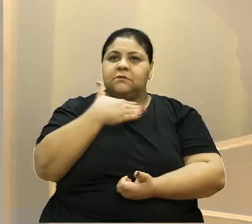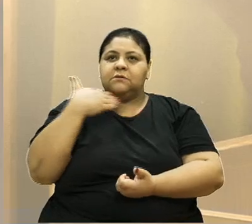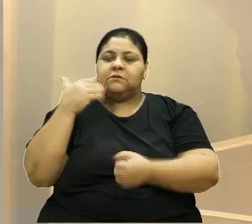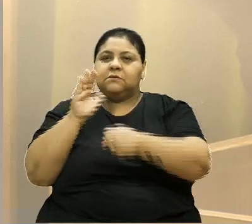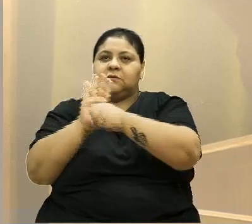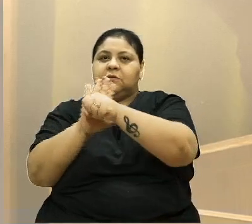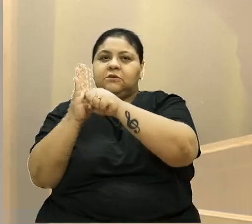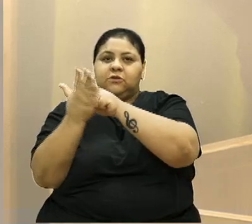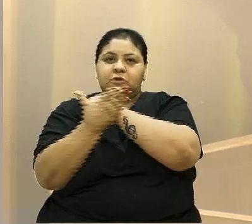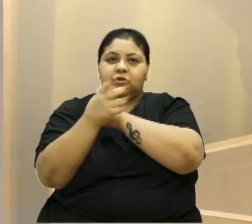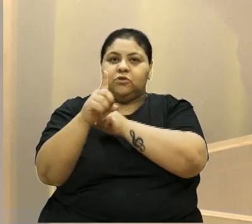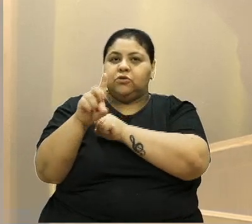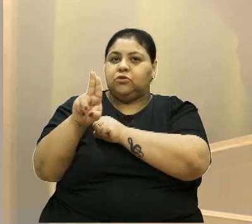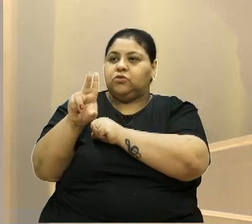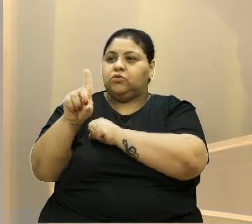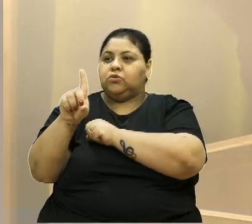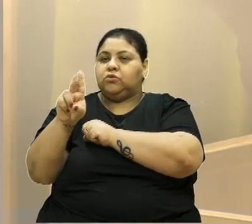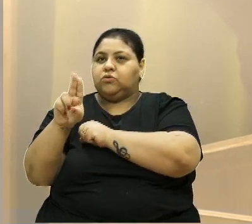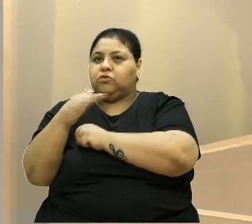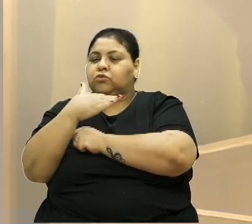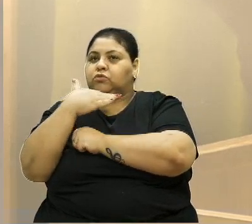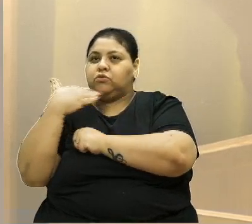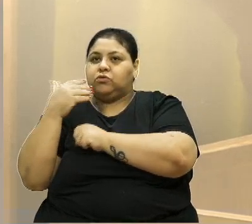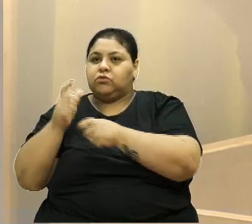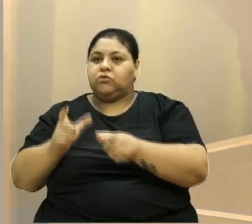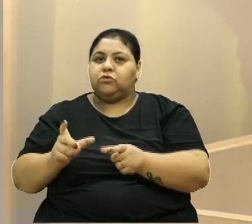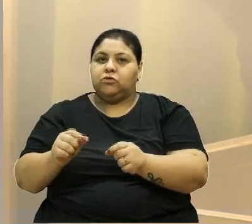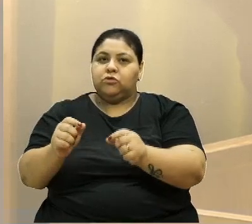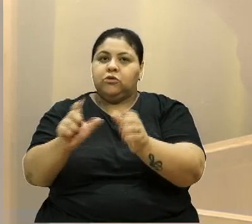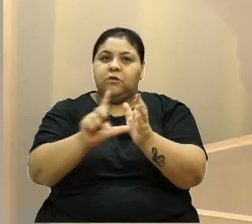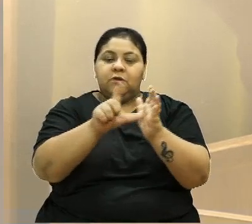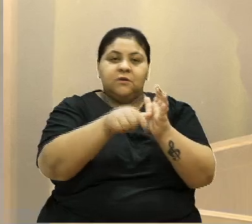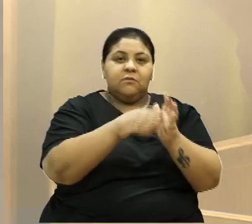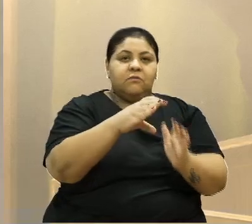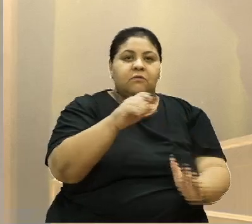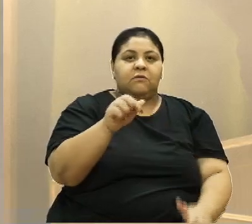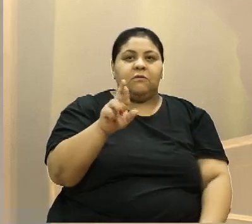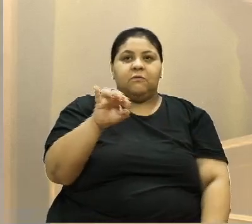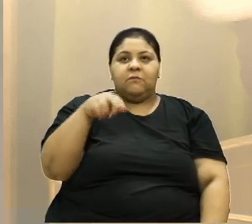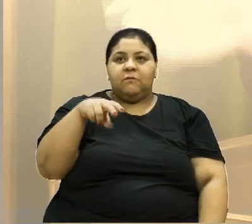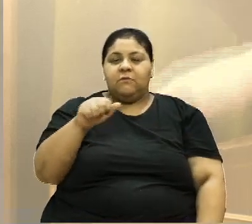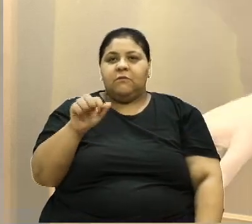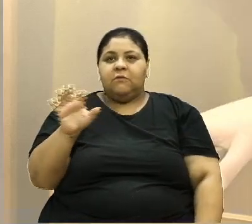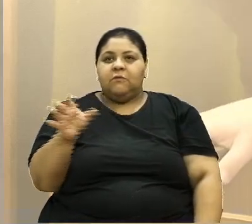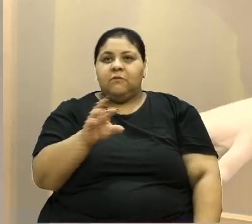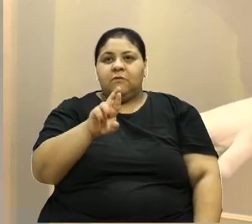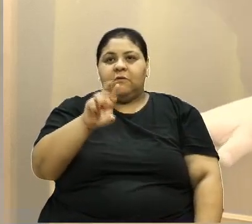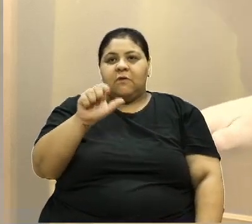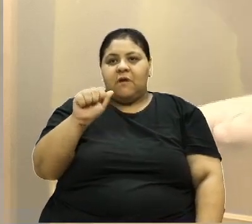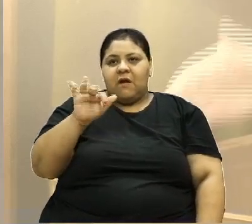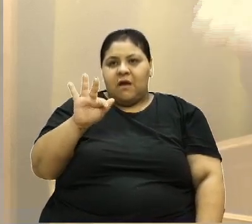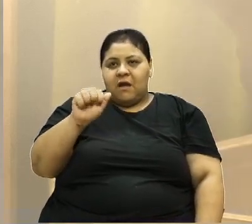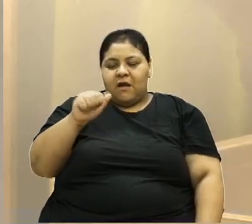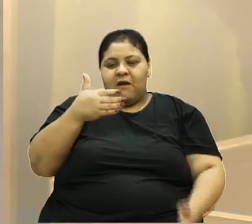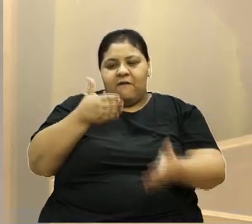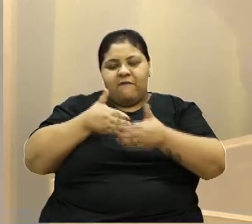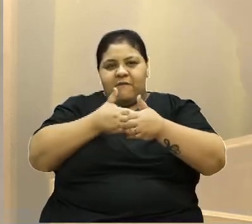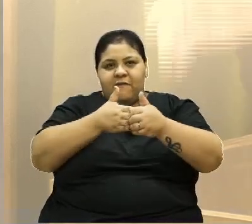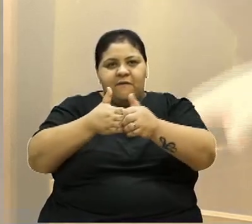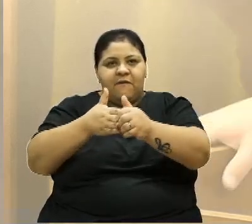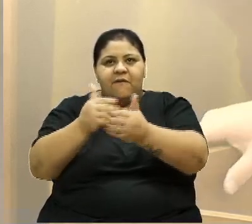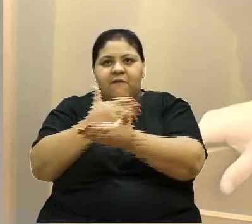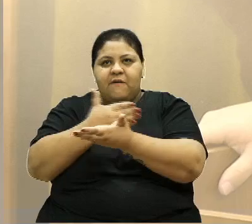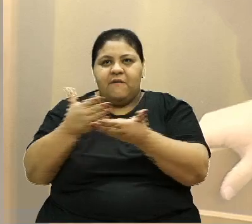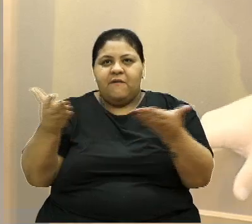com câncer. Depois a Karina Ratti, o Rafa, que me acompanha desde o início, e agora a